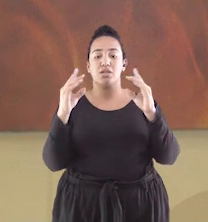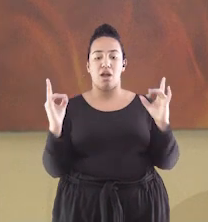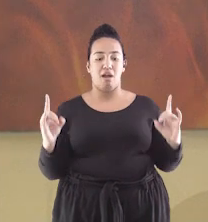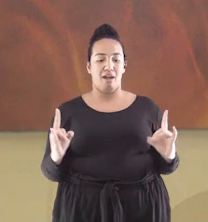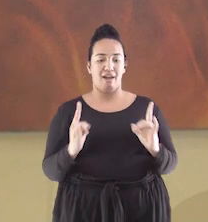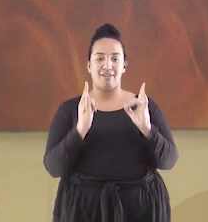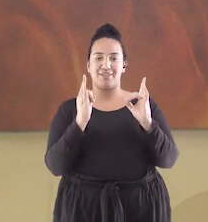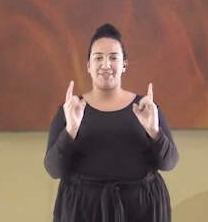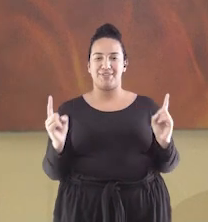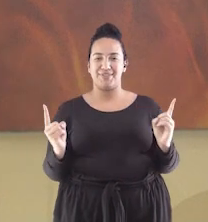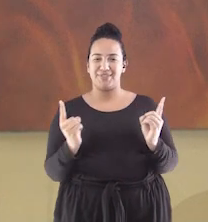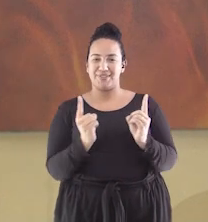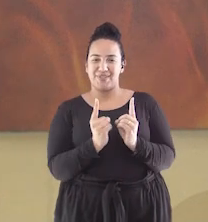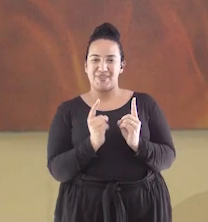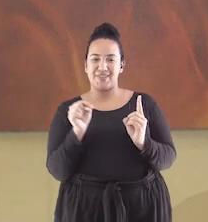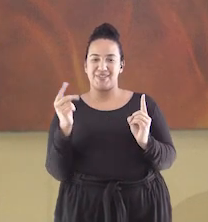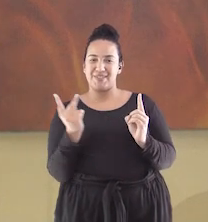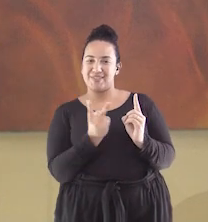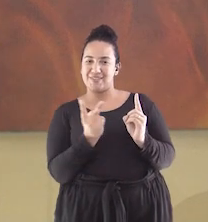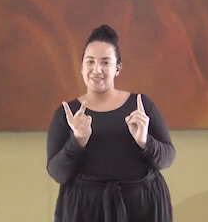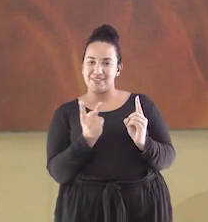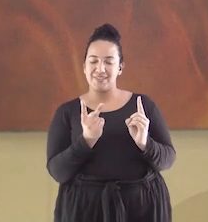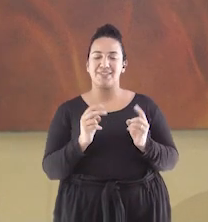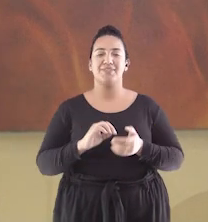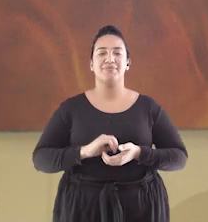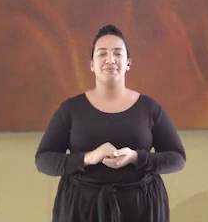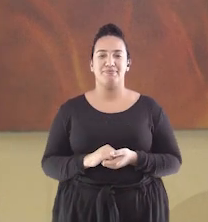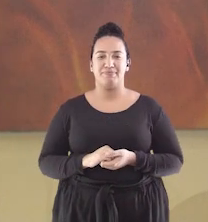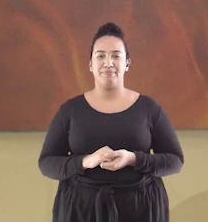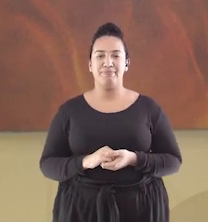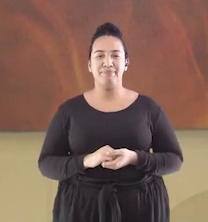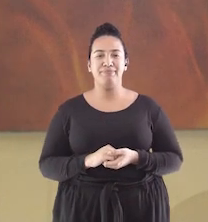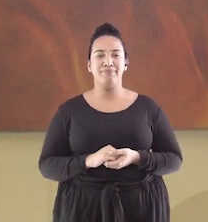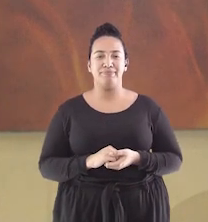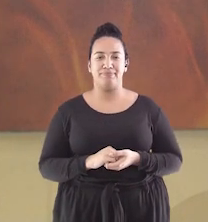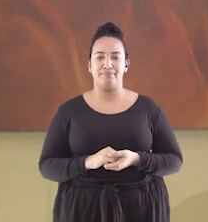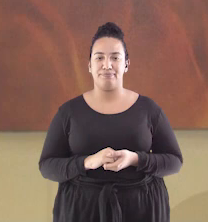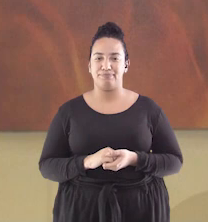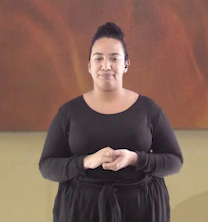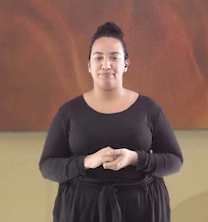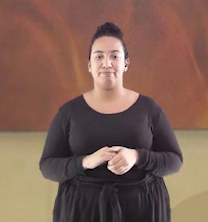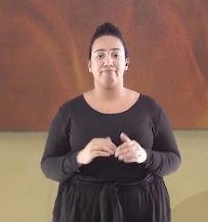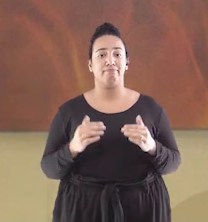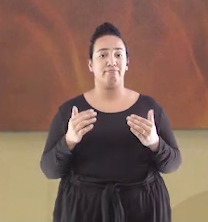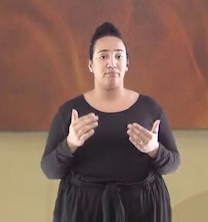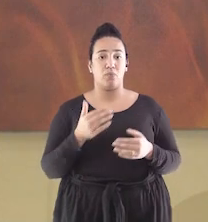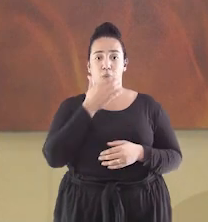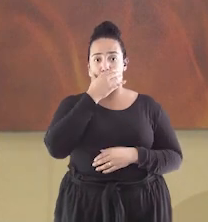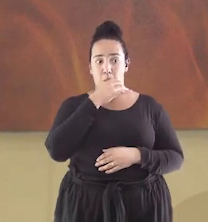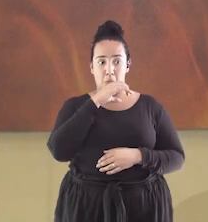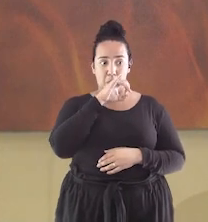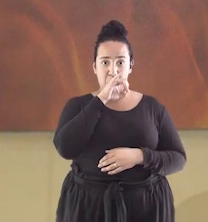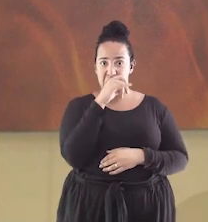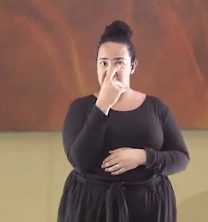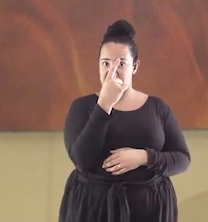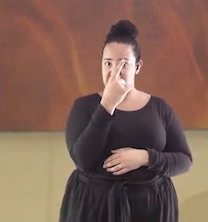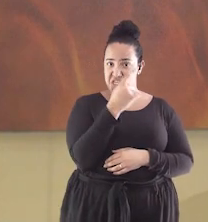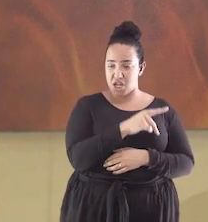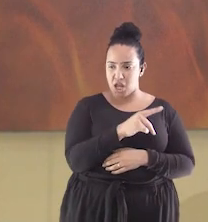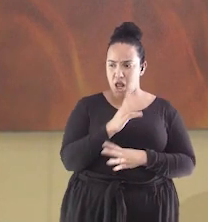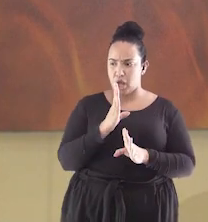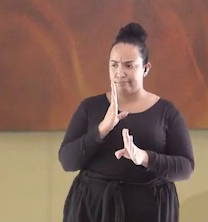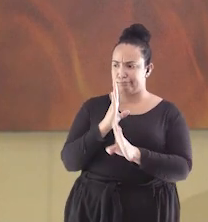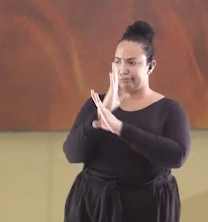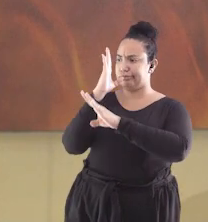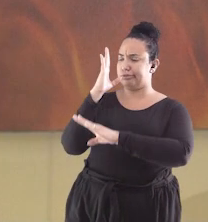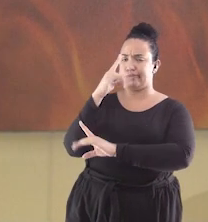dois amantes, possibilitando que esse amor prosperasse. Porém, o cacique, pai da índia namorada, descobriu e